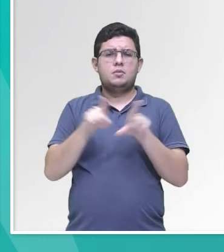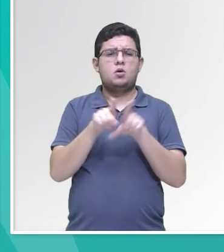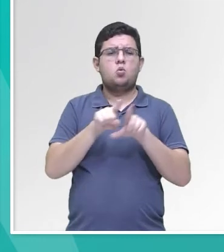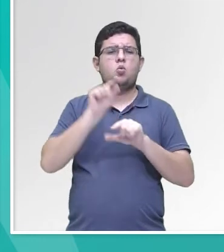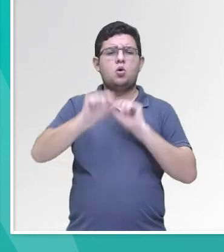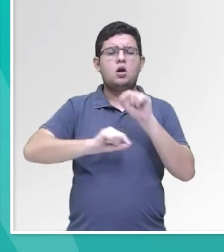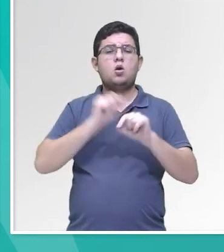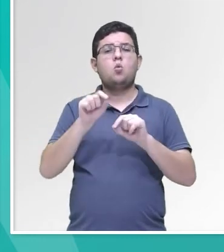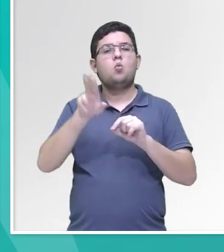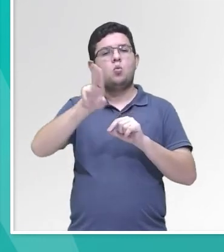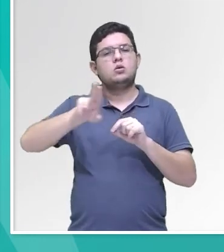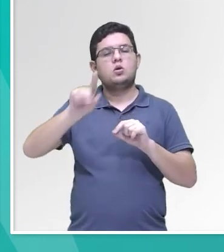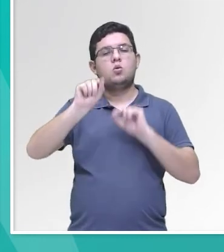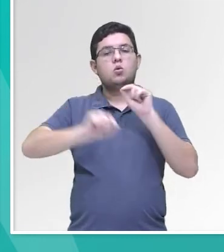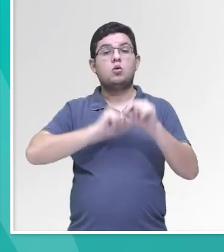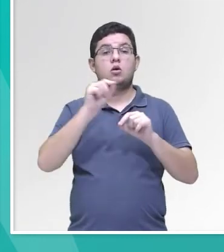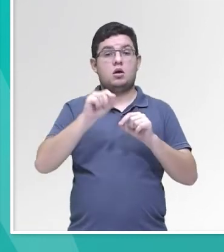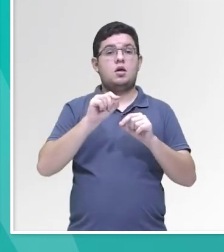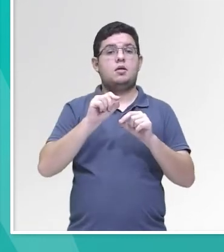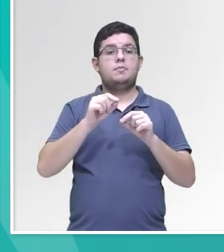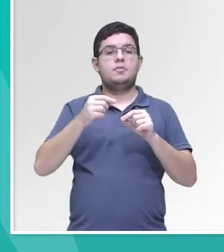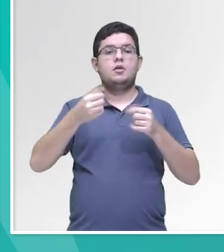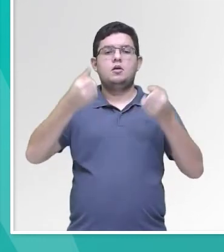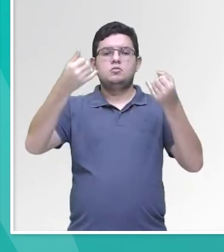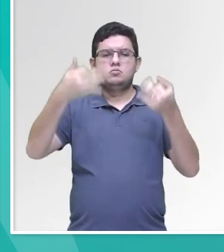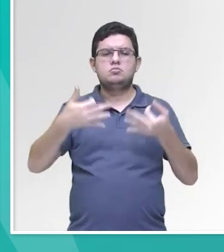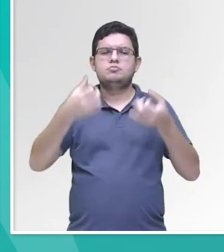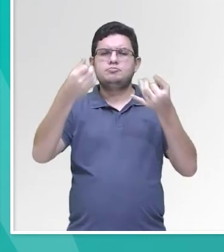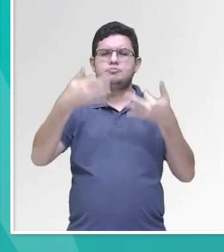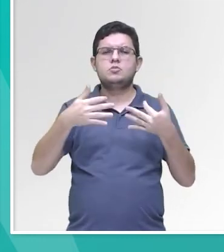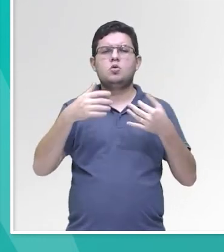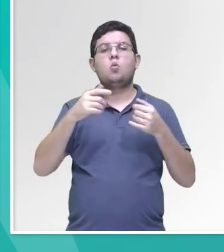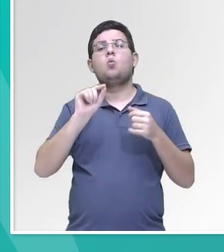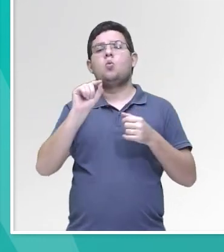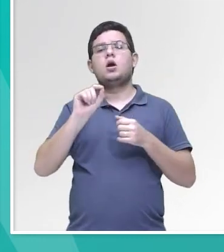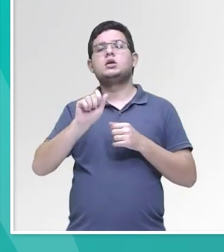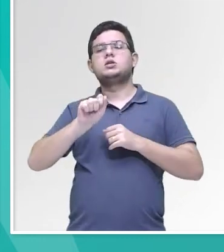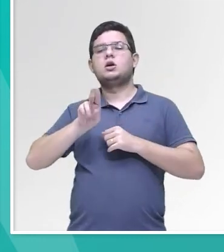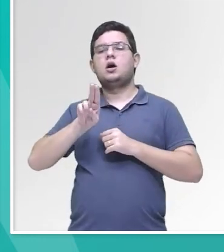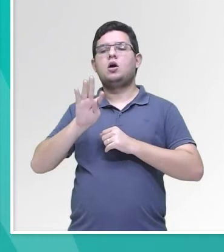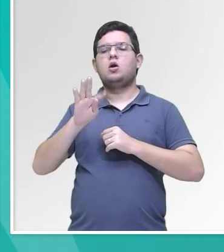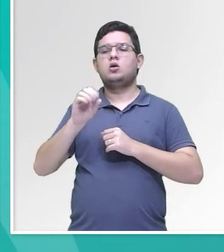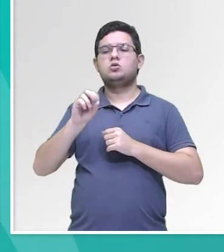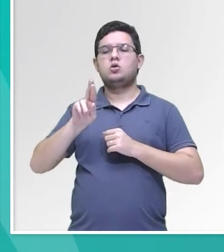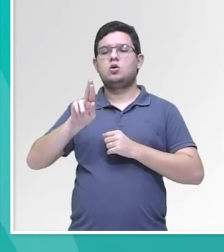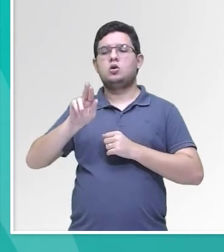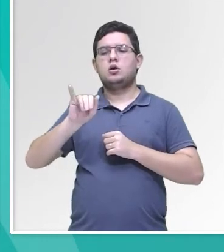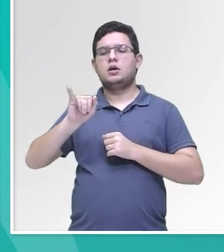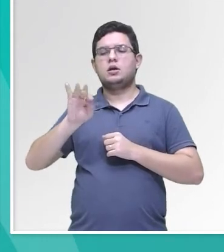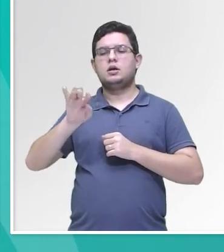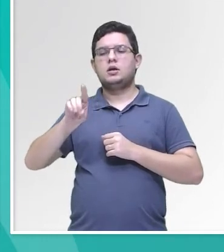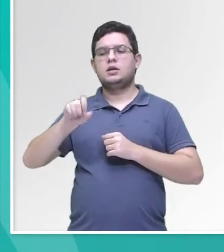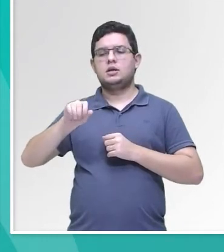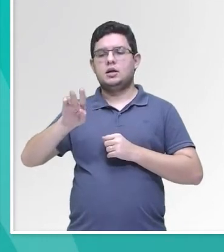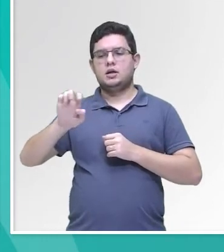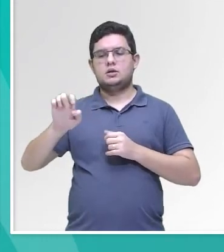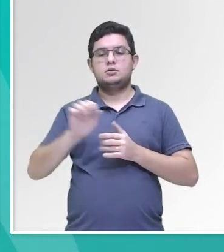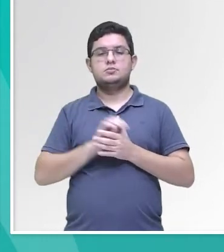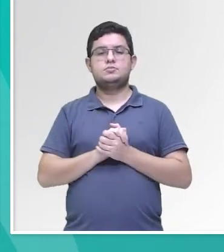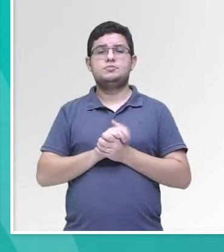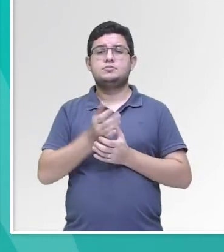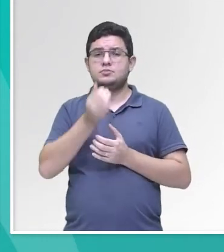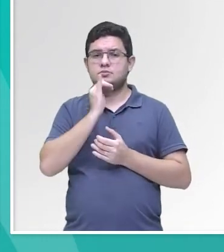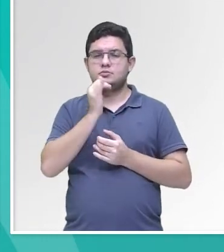argumento de autoridade. O que é o argumento de autoridade, professora? Bom, de repente, eu li algo